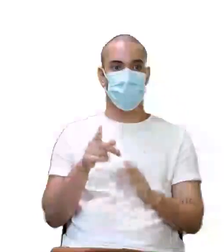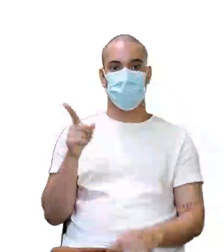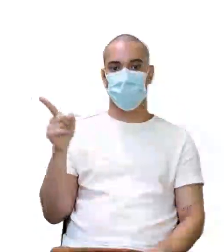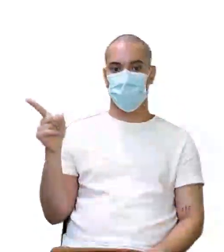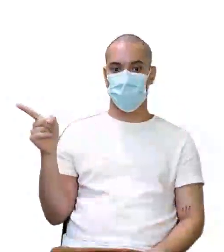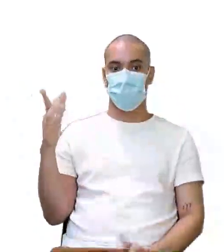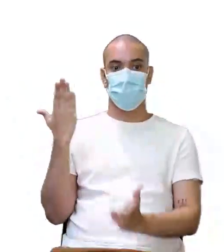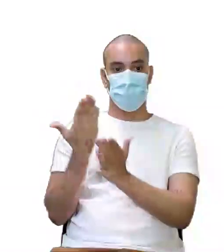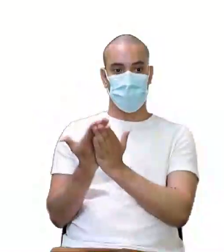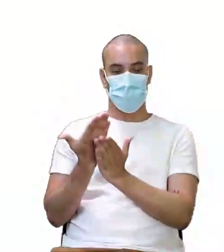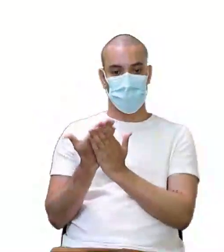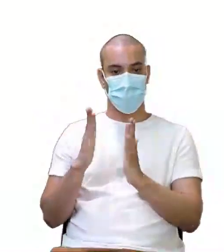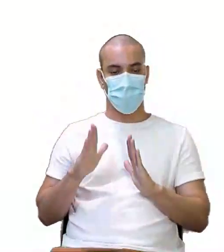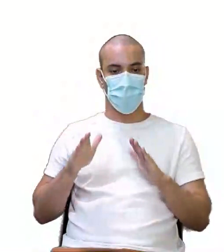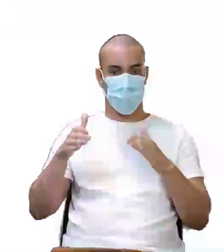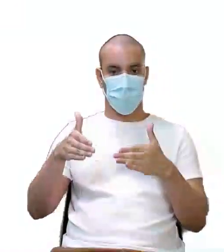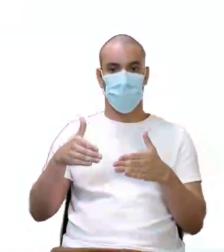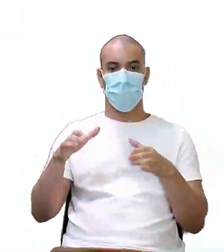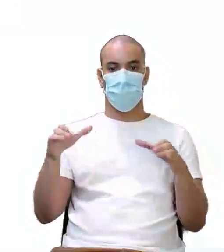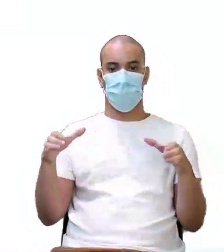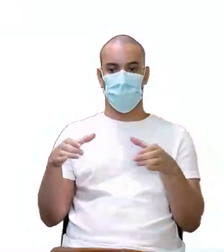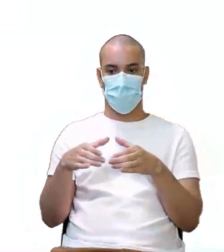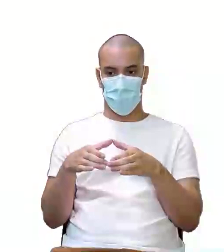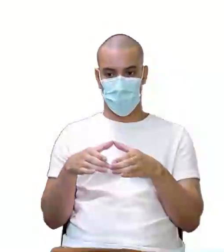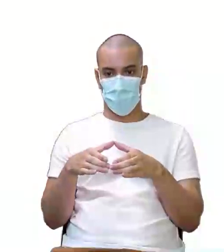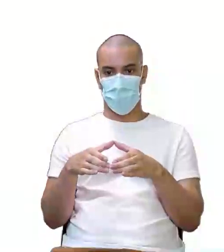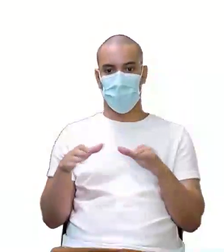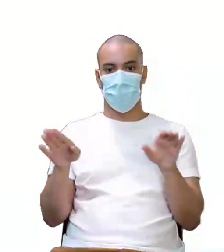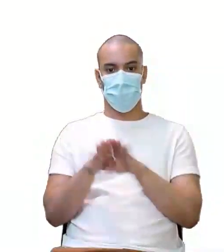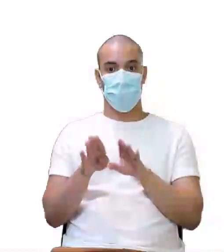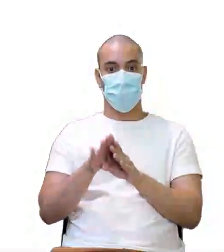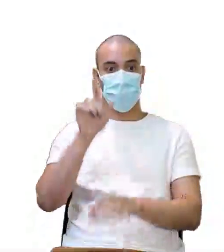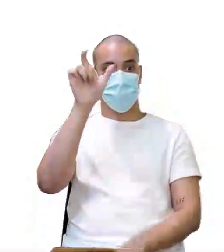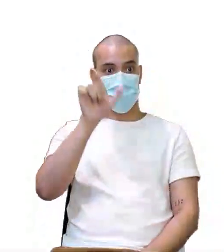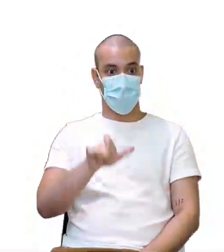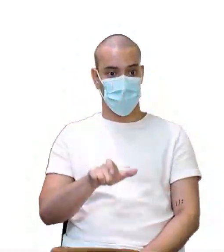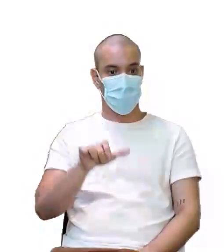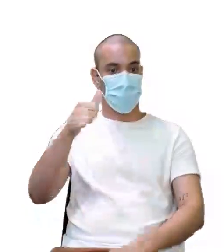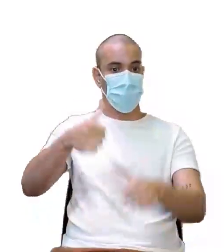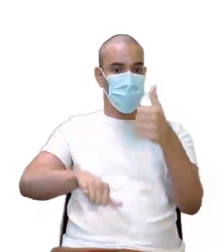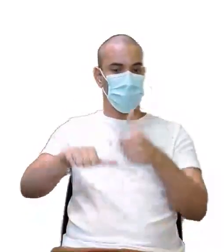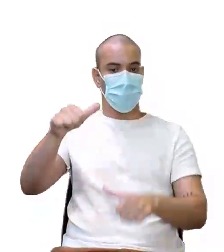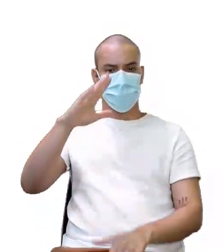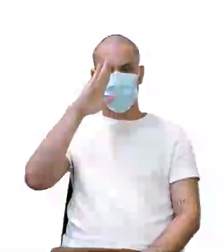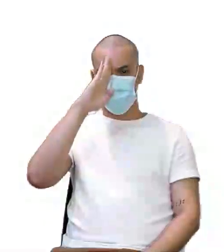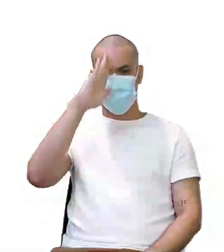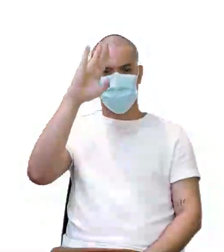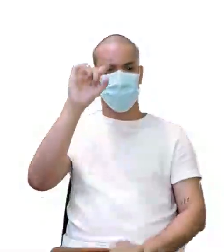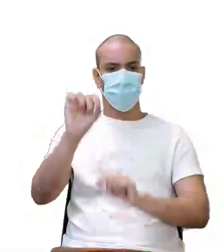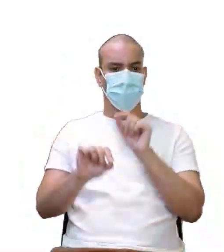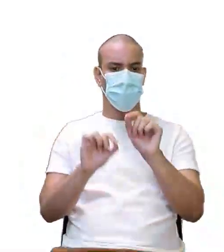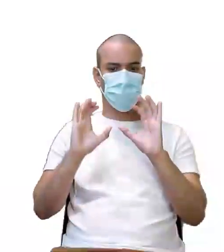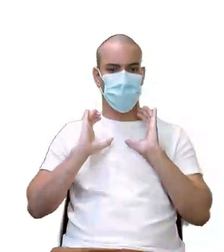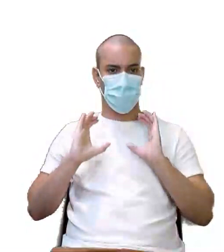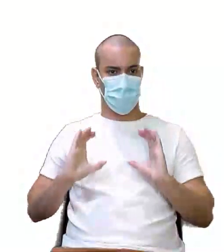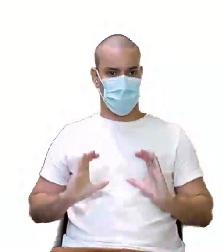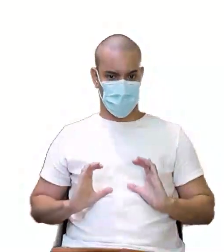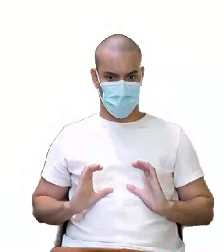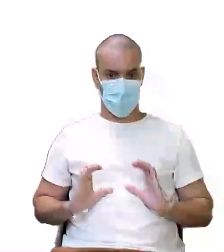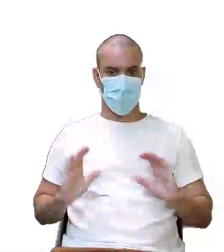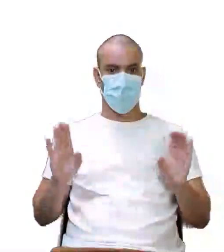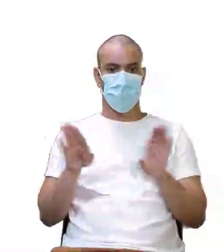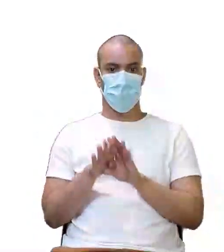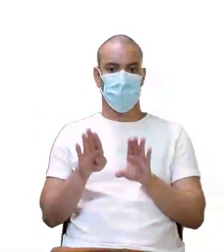Ela estuda uma determinada espécie ou indivíduo, analisando-se principalmente seu